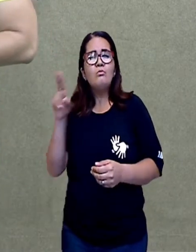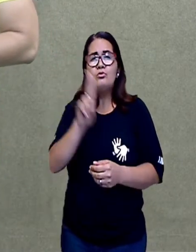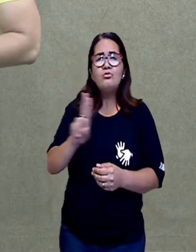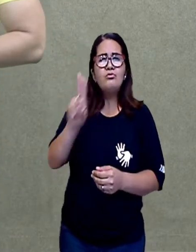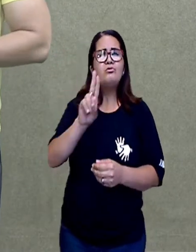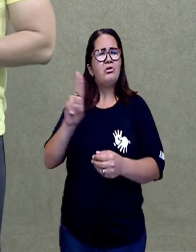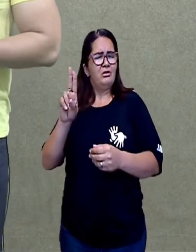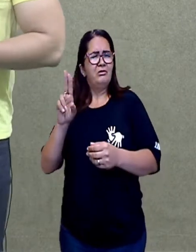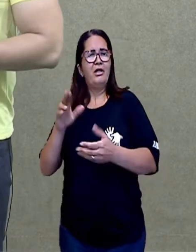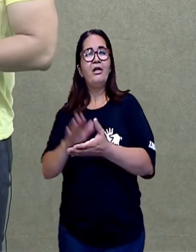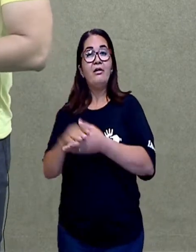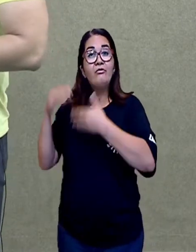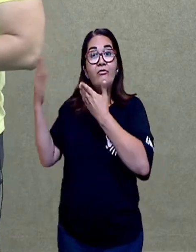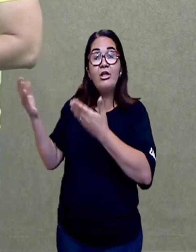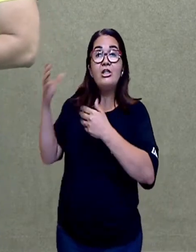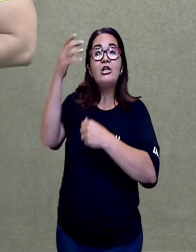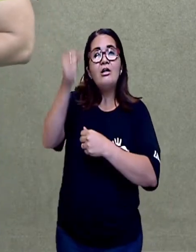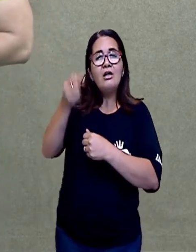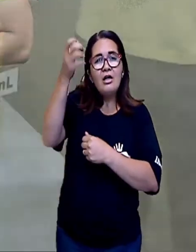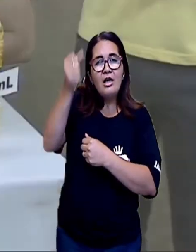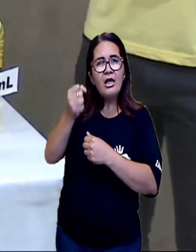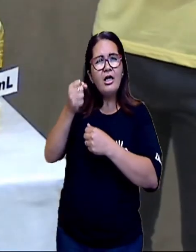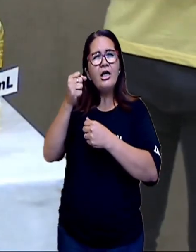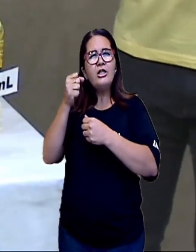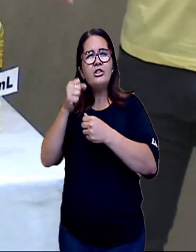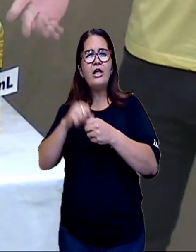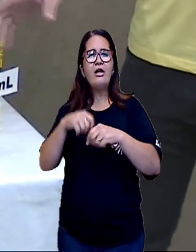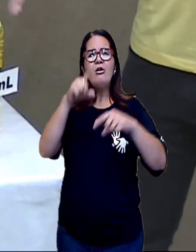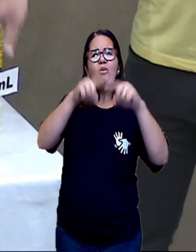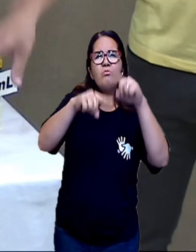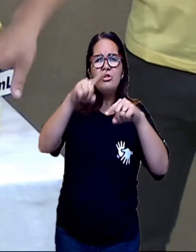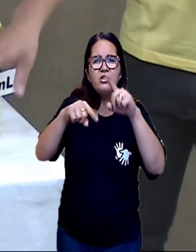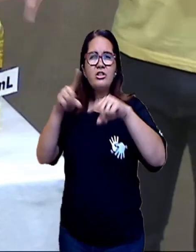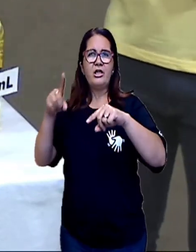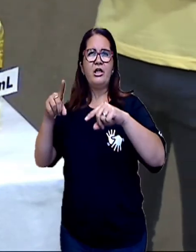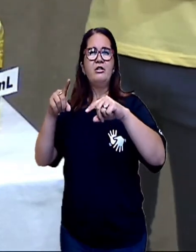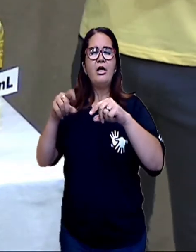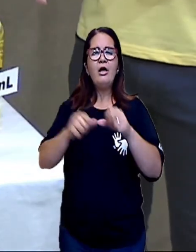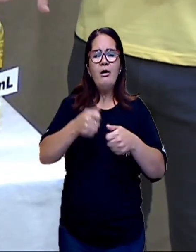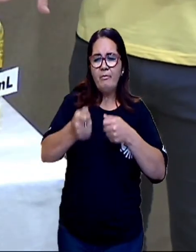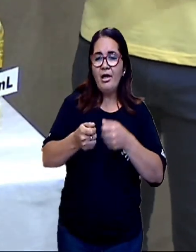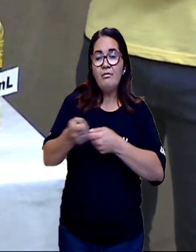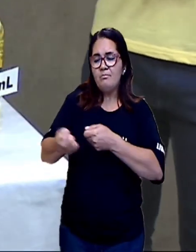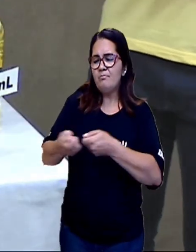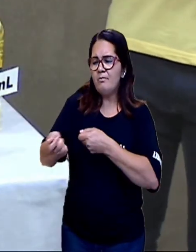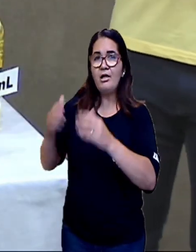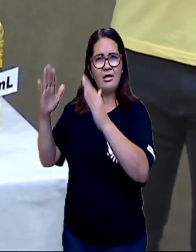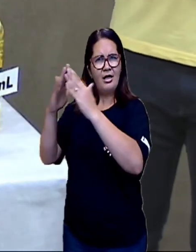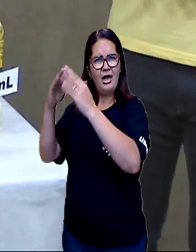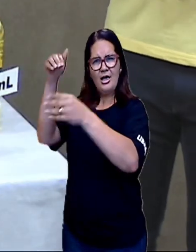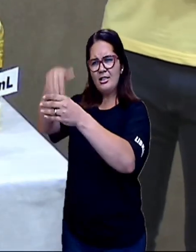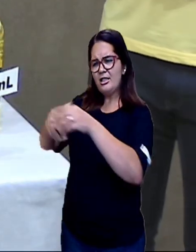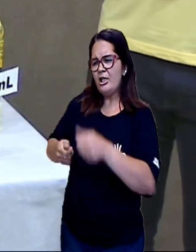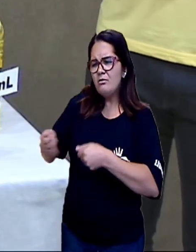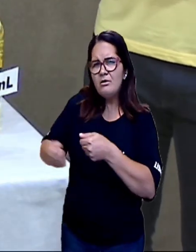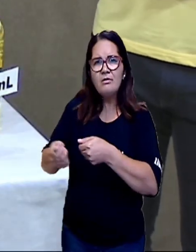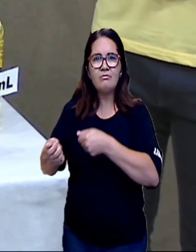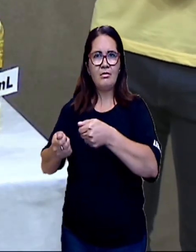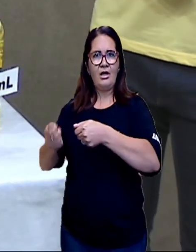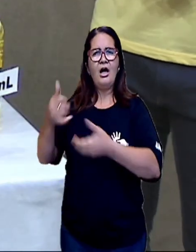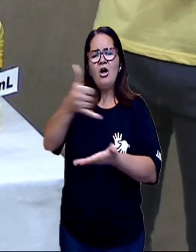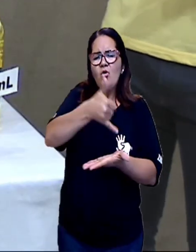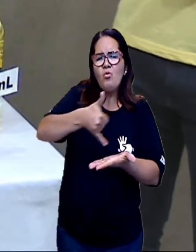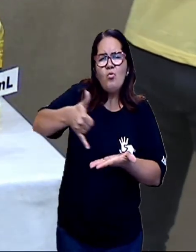materiais de limpeza, materiais que a gente pode usar também como óleo, perfume, óleo. Então, são todos produtos que